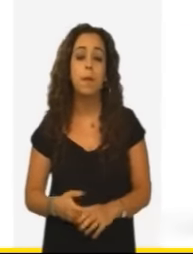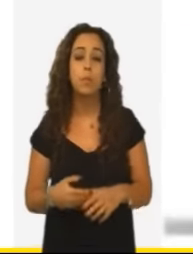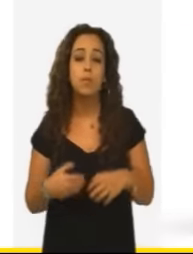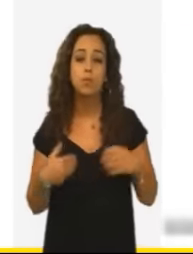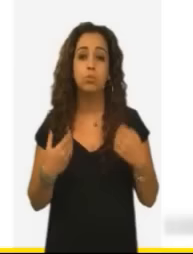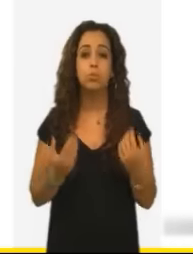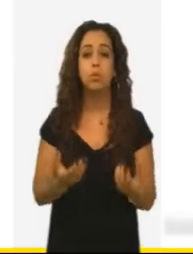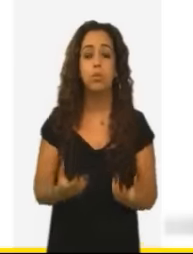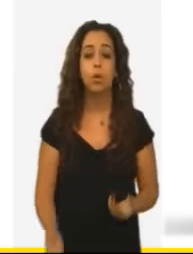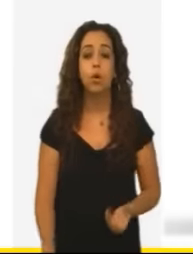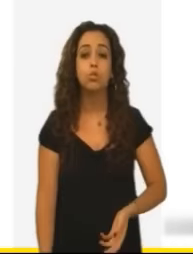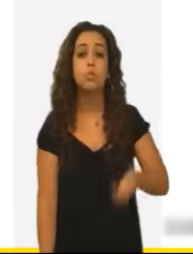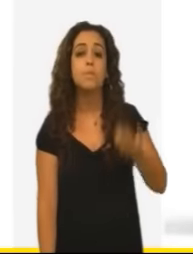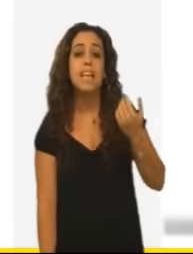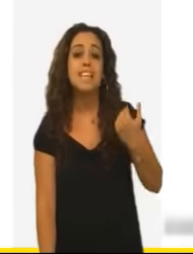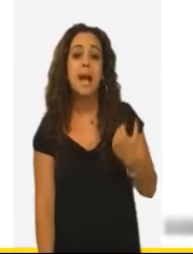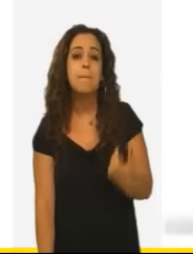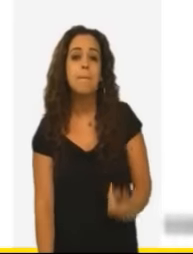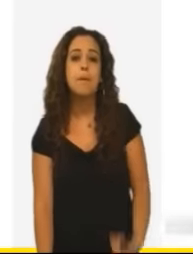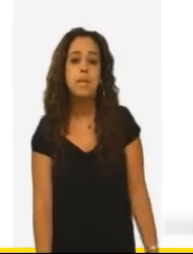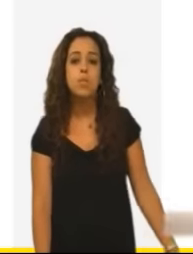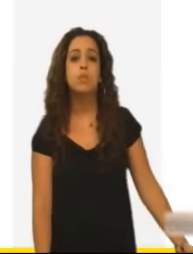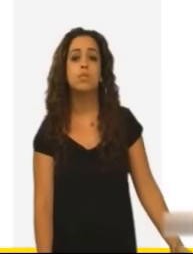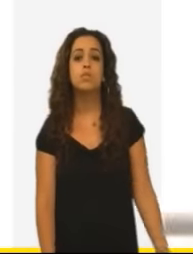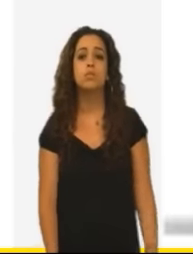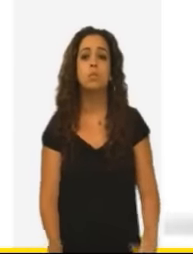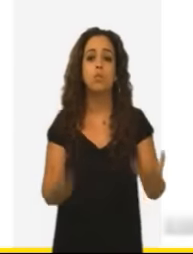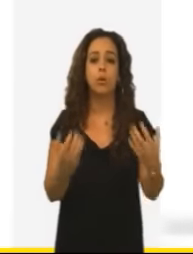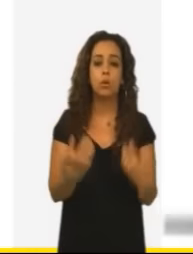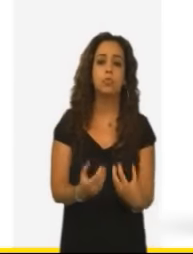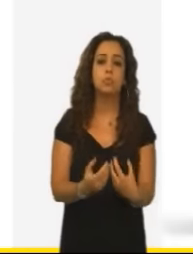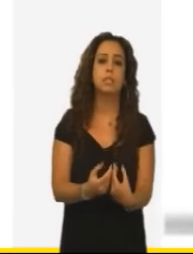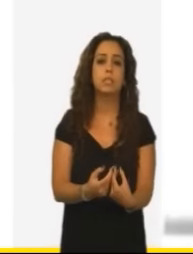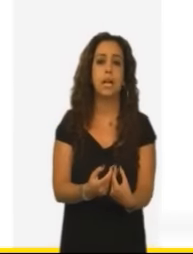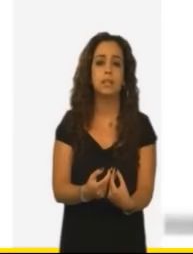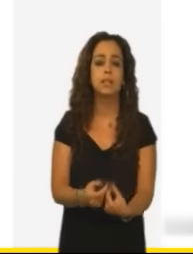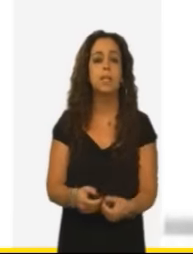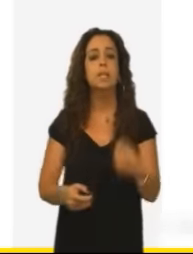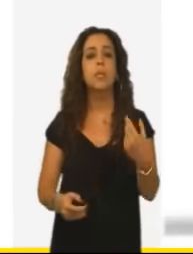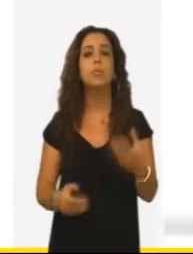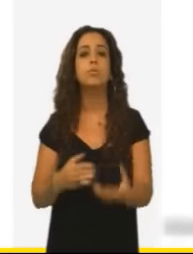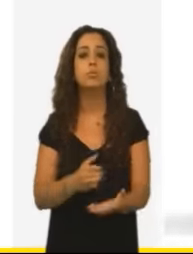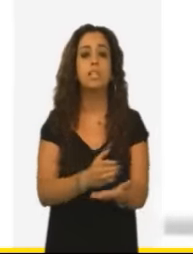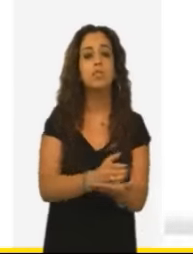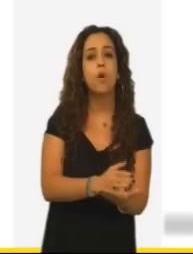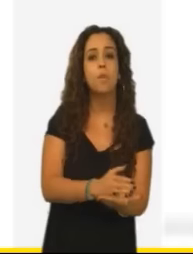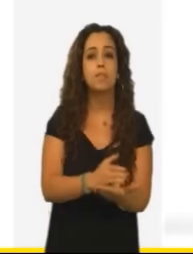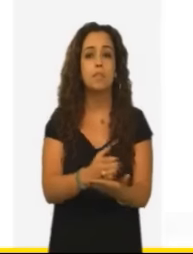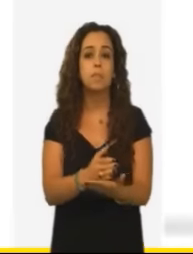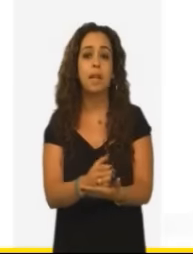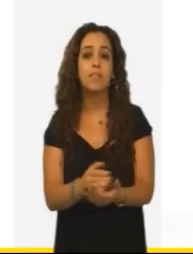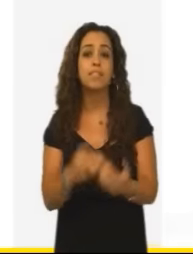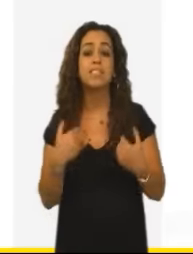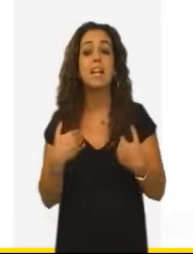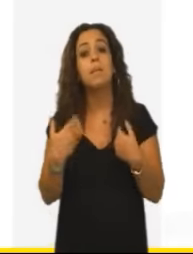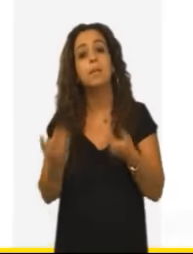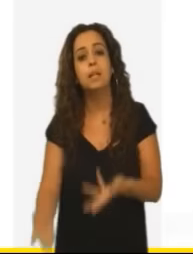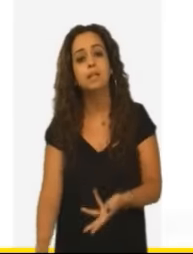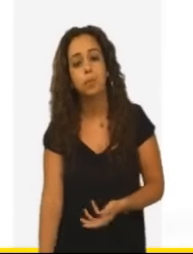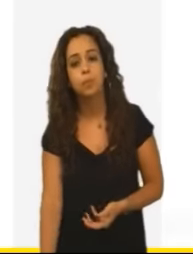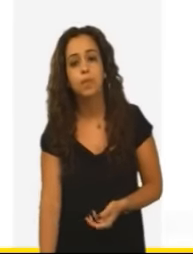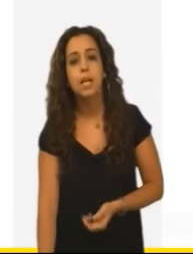é quando eu pego esse estudo morfológico e aplico esse estudo morfológico na sintaxe. Então, é o estudo das formas das palavras